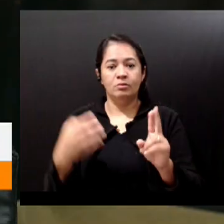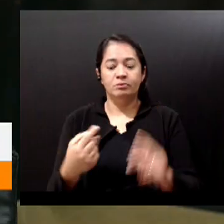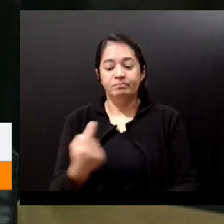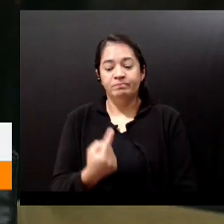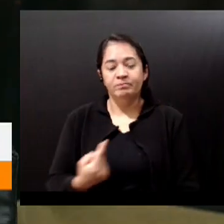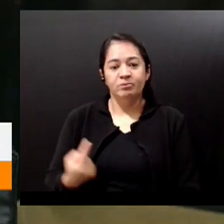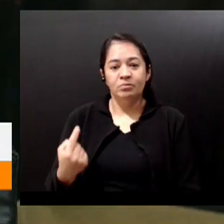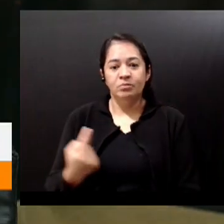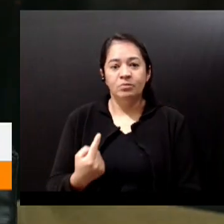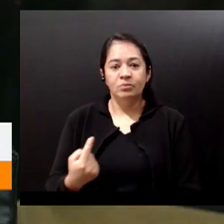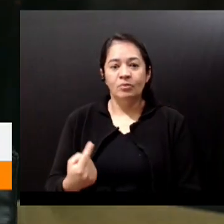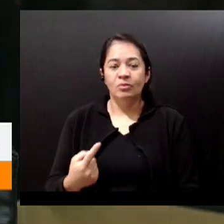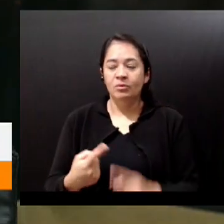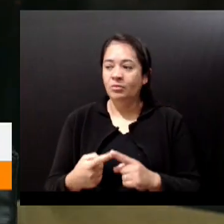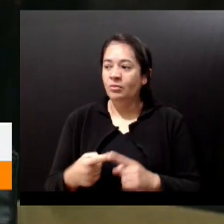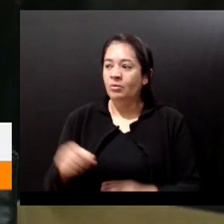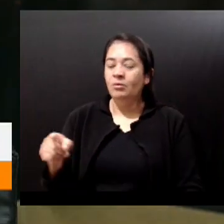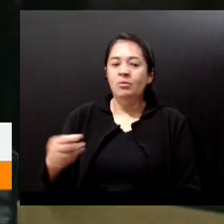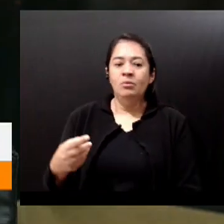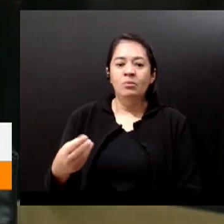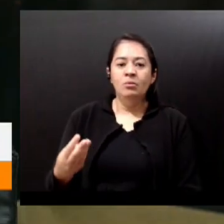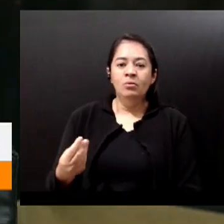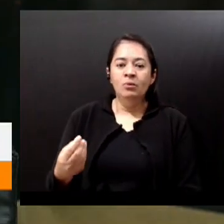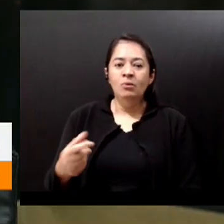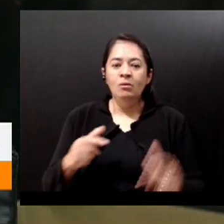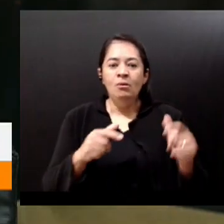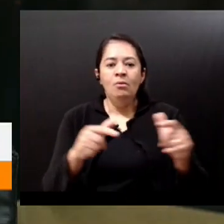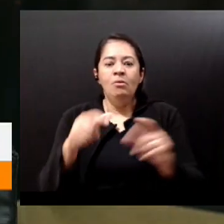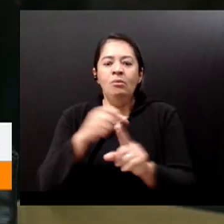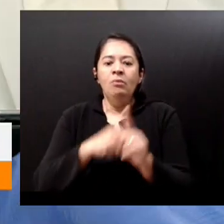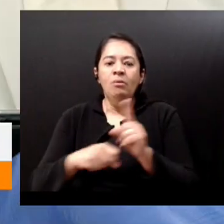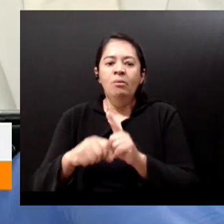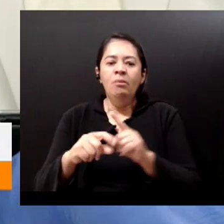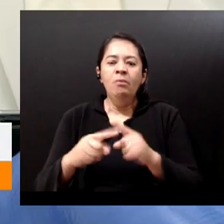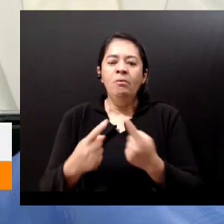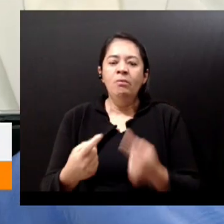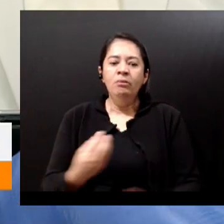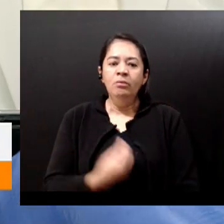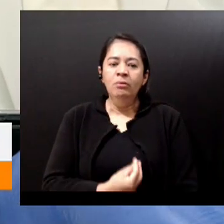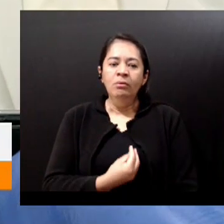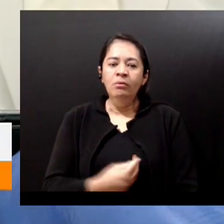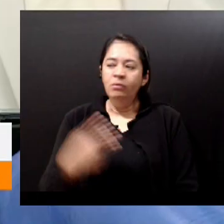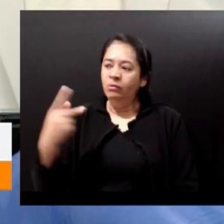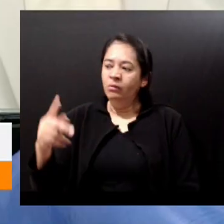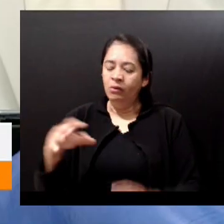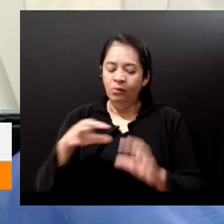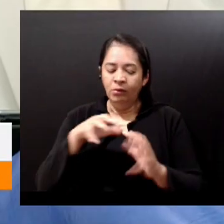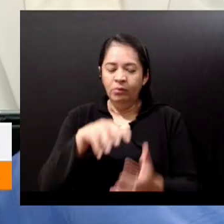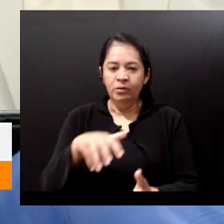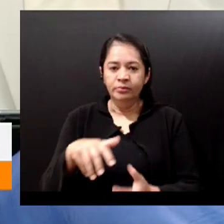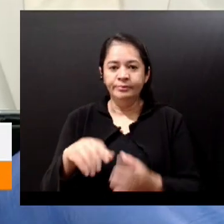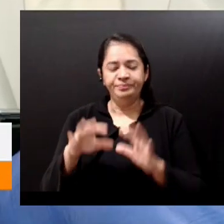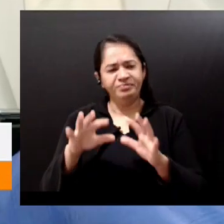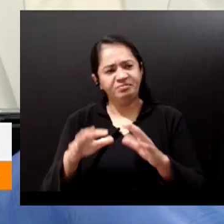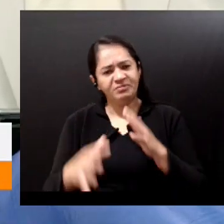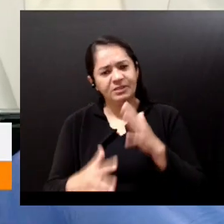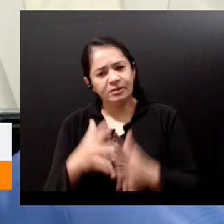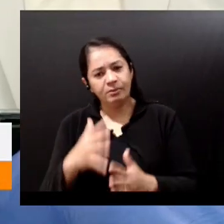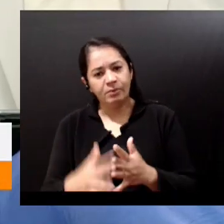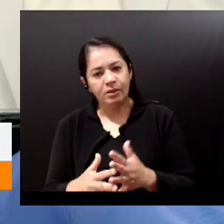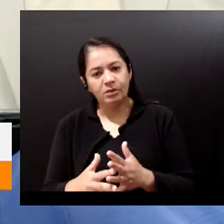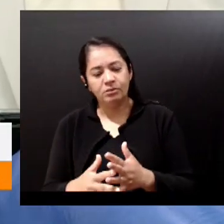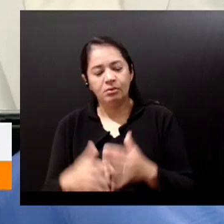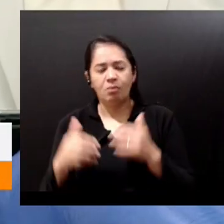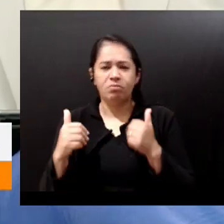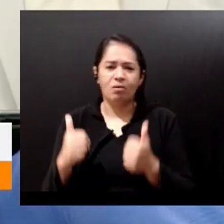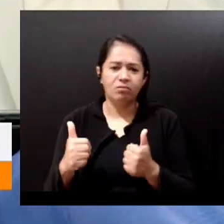você está em um ambiente social, mas você está vivendo no seu mundo, você está com fone de ouvido. Isso atrapalha, isso é bom, até que